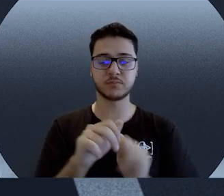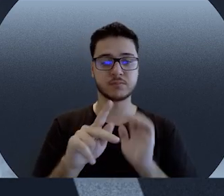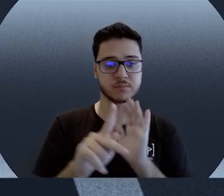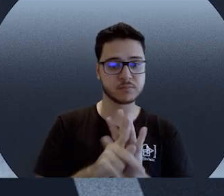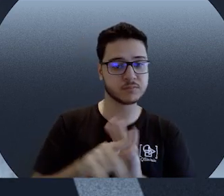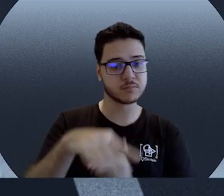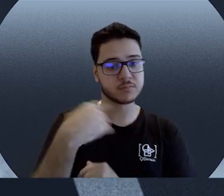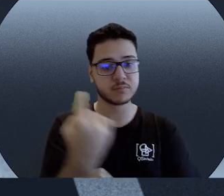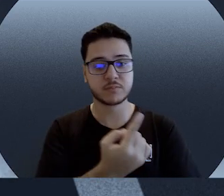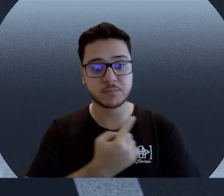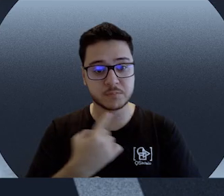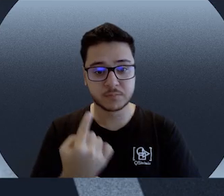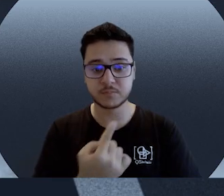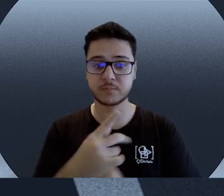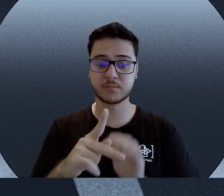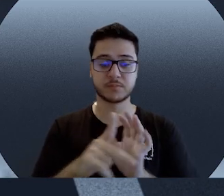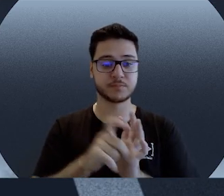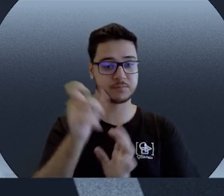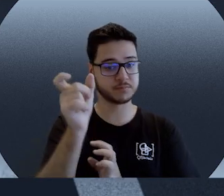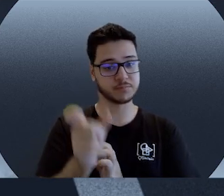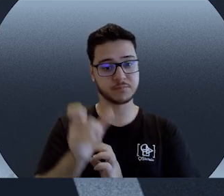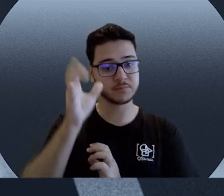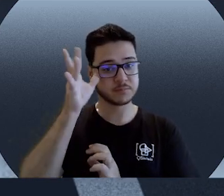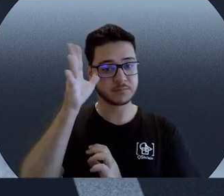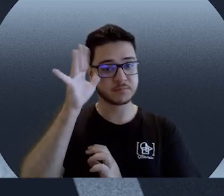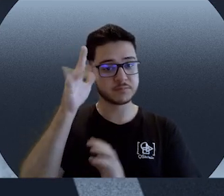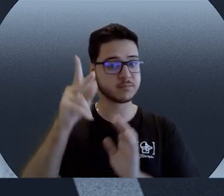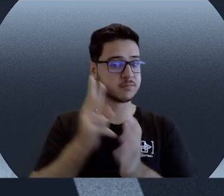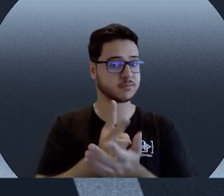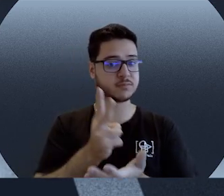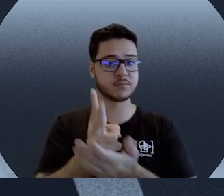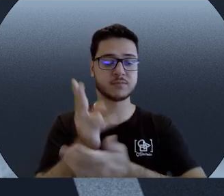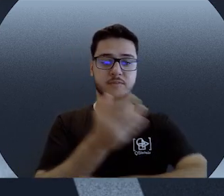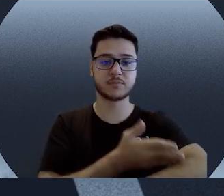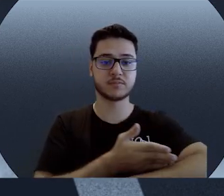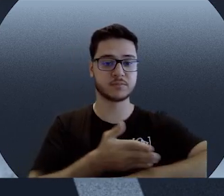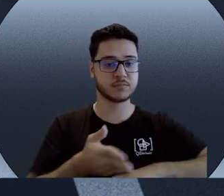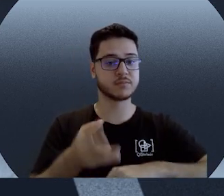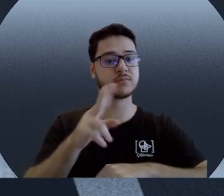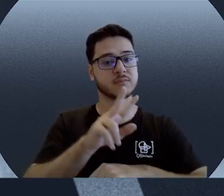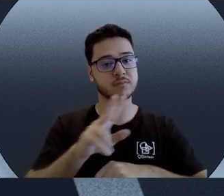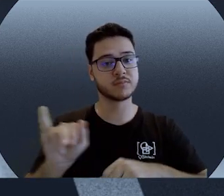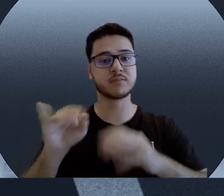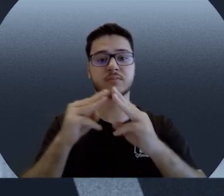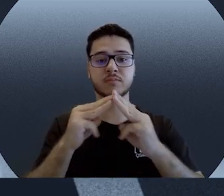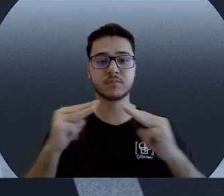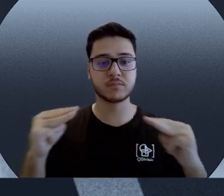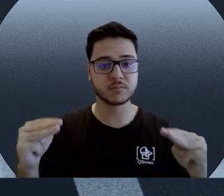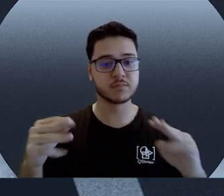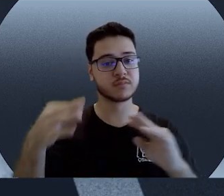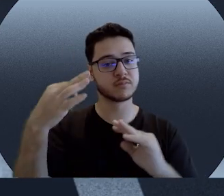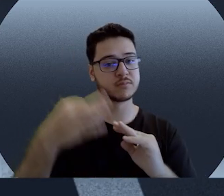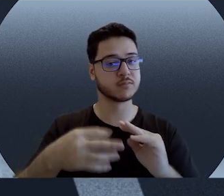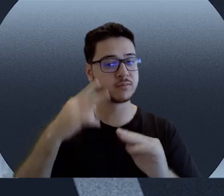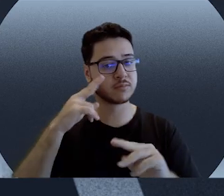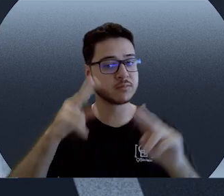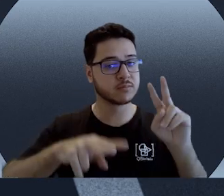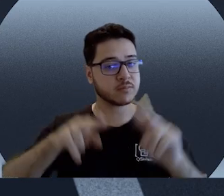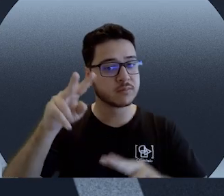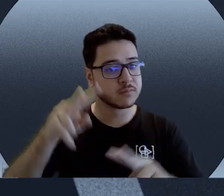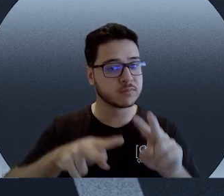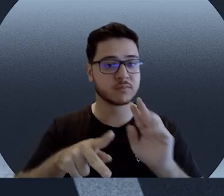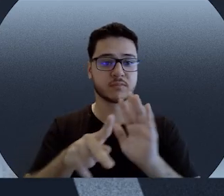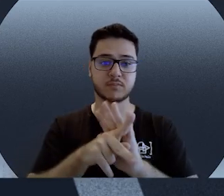físico, real, e a gente, enquanto telespectador, que está sempre acostumado a ir ao museu e observar,